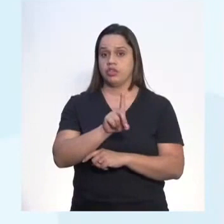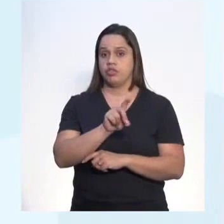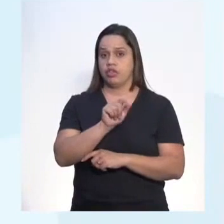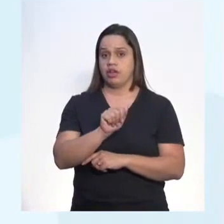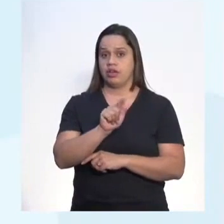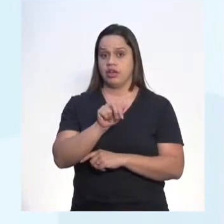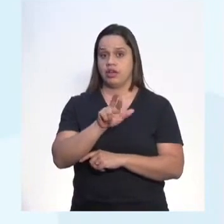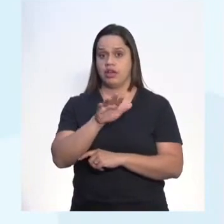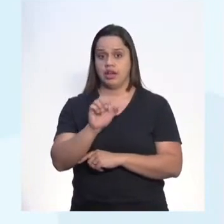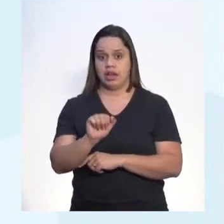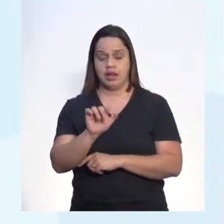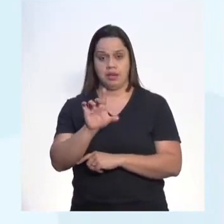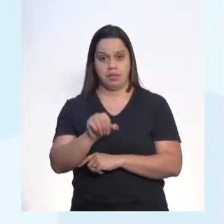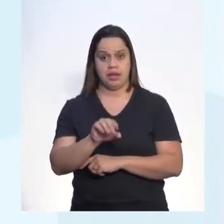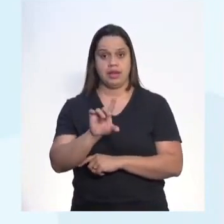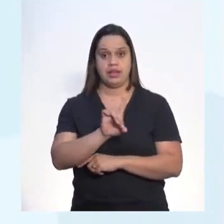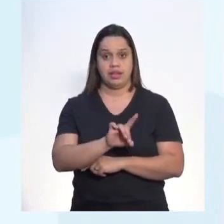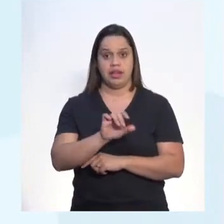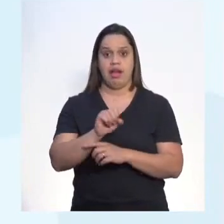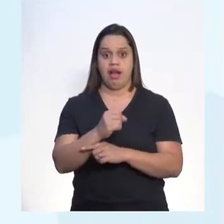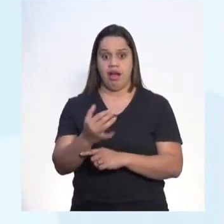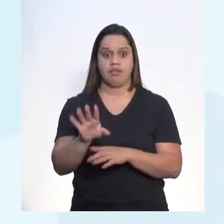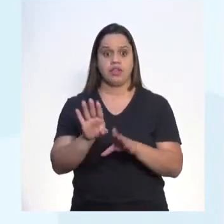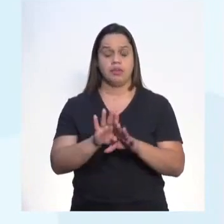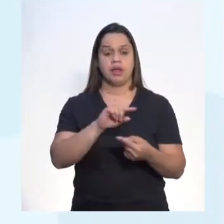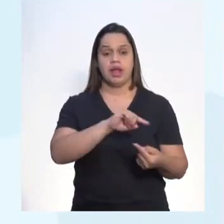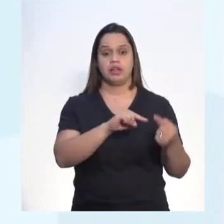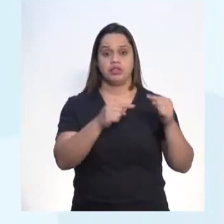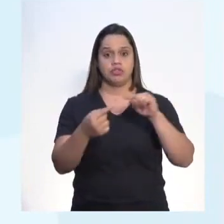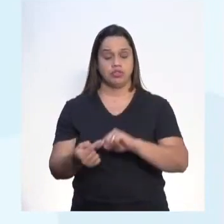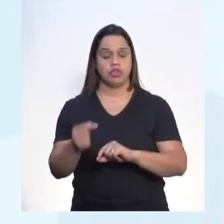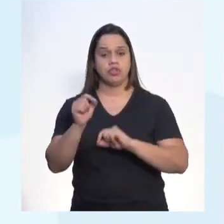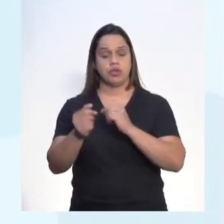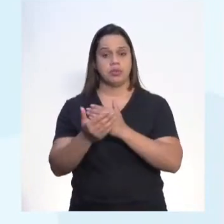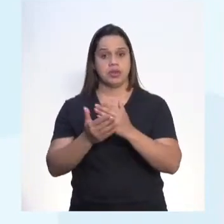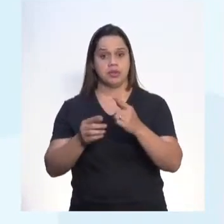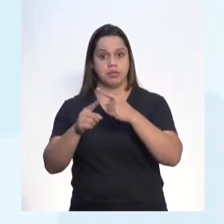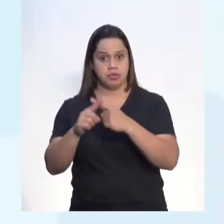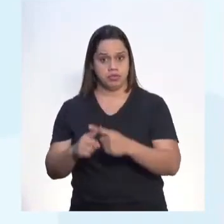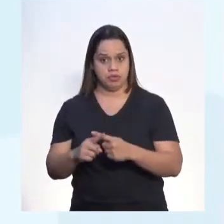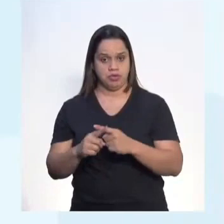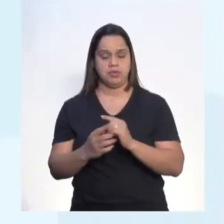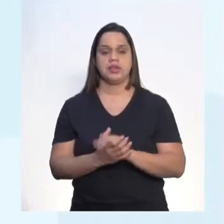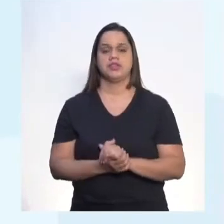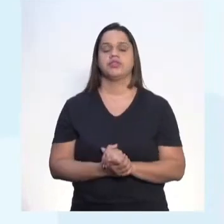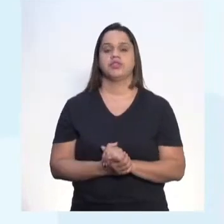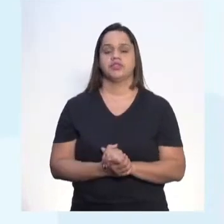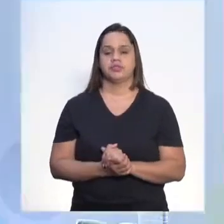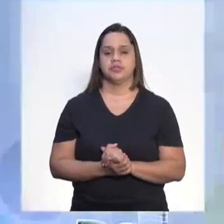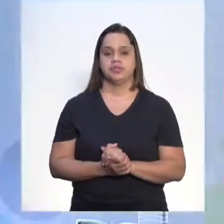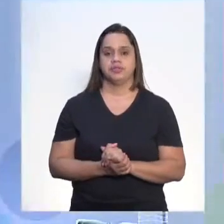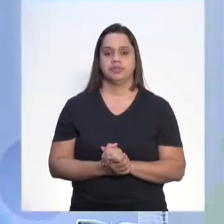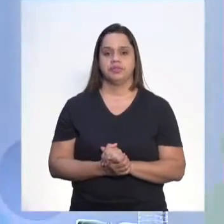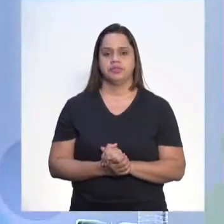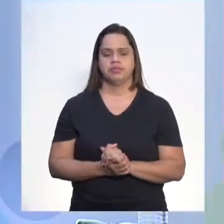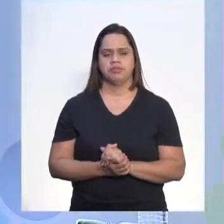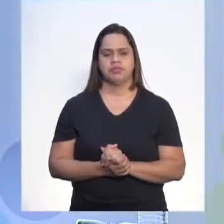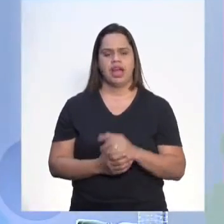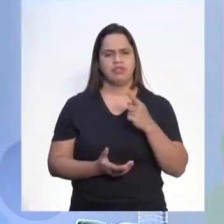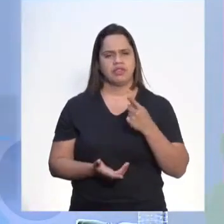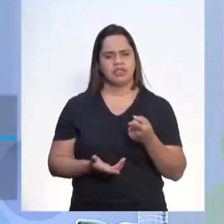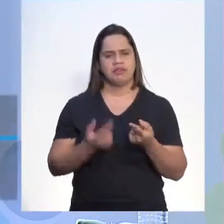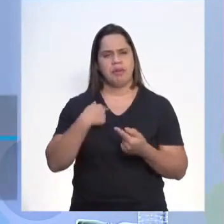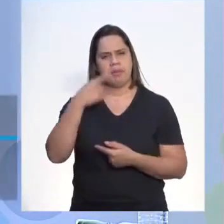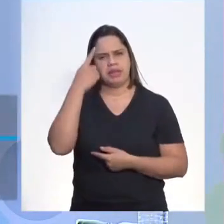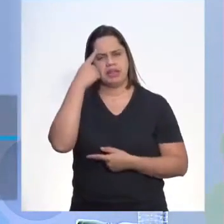o diagrama de árvore e associando ao princípio multiplicativo. Aí você pode